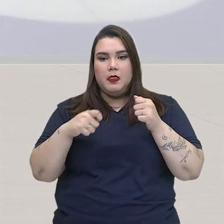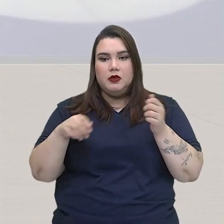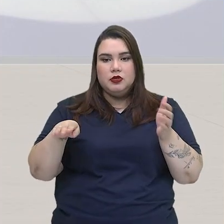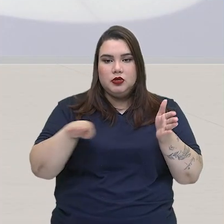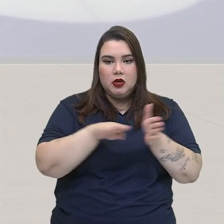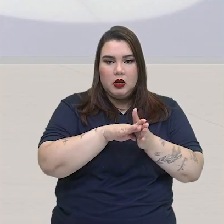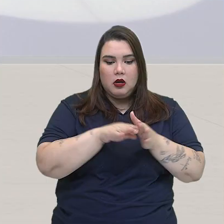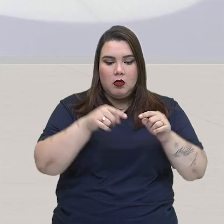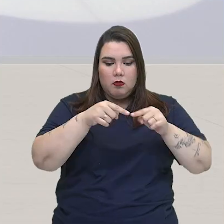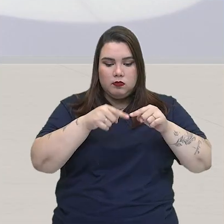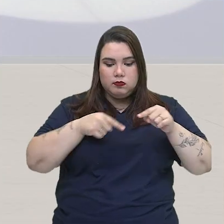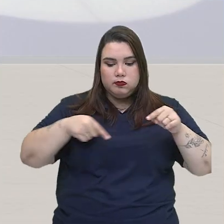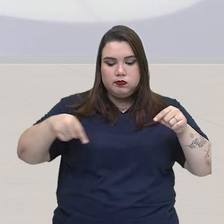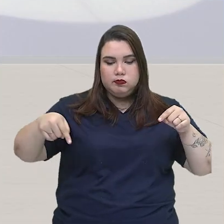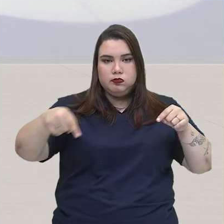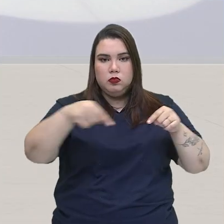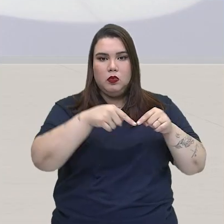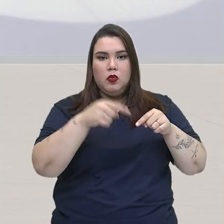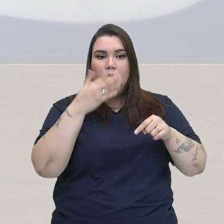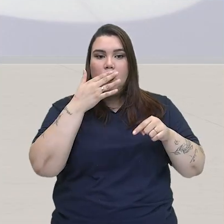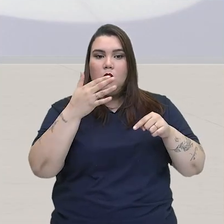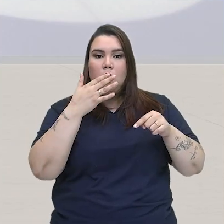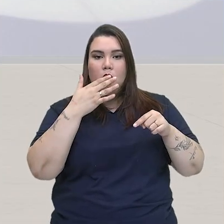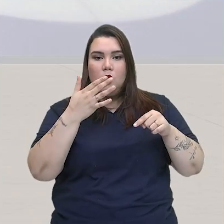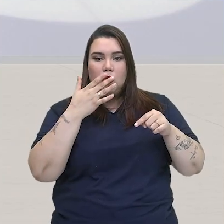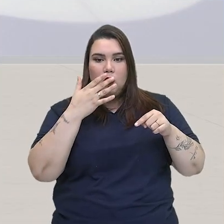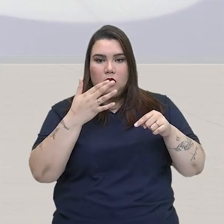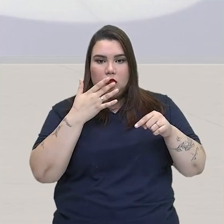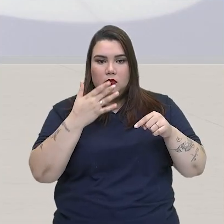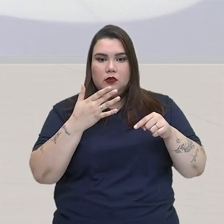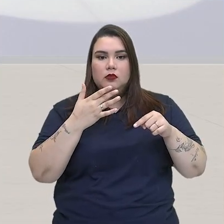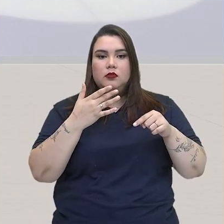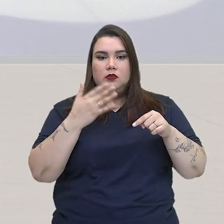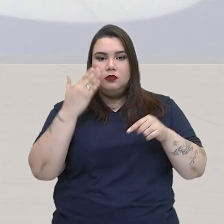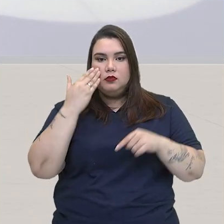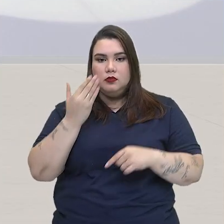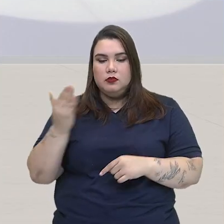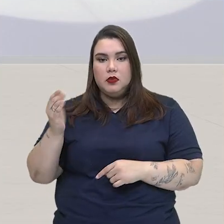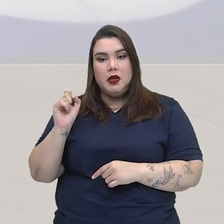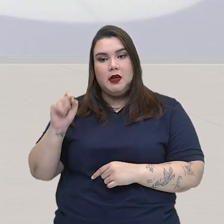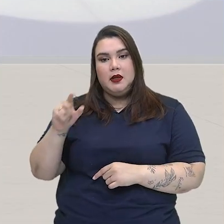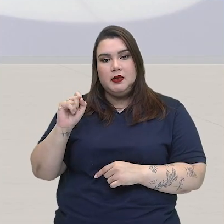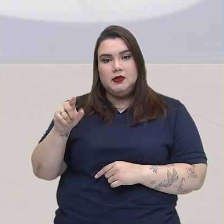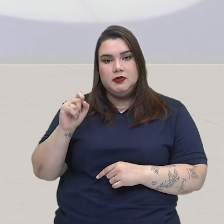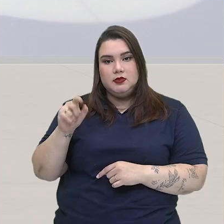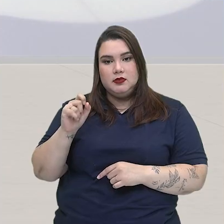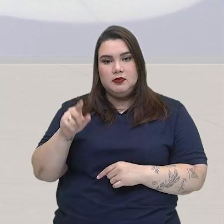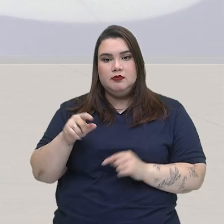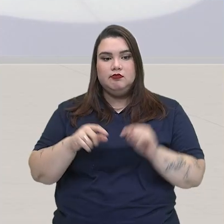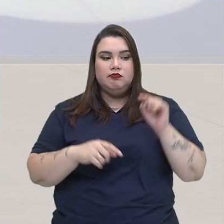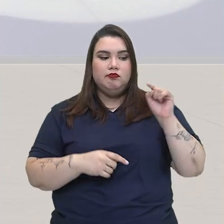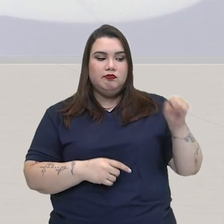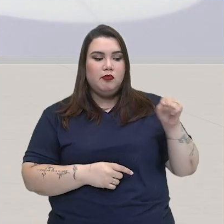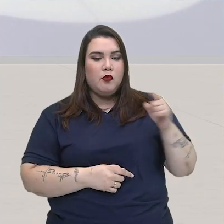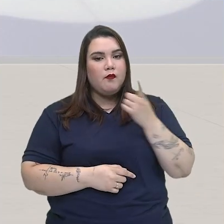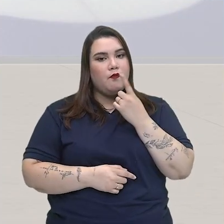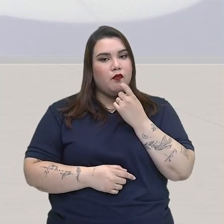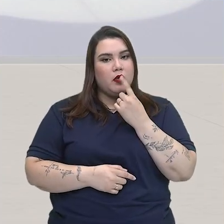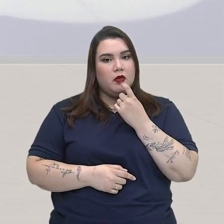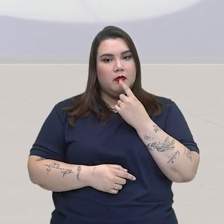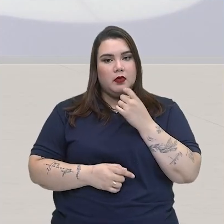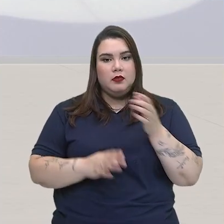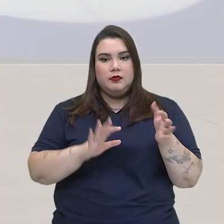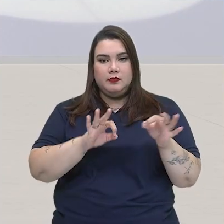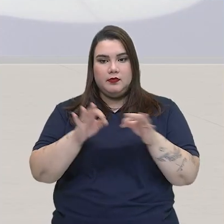círculo do meio. Aqui desse lado nós estamos vendo em azul e aqui desse lado em vermelho. Se não conseguir adentrar